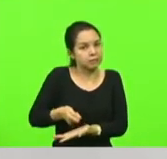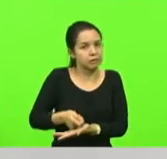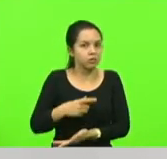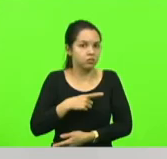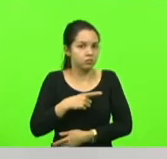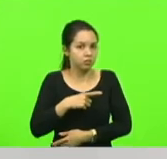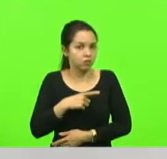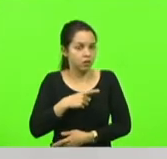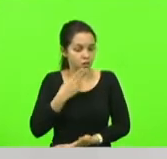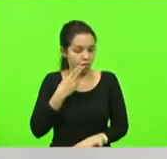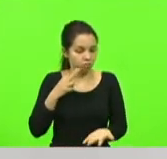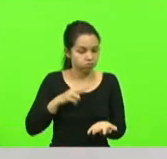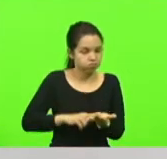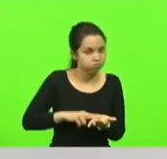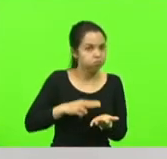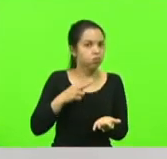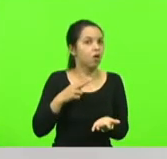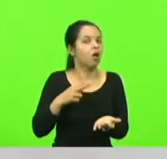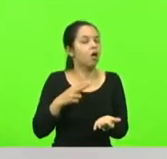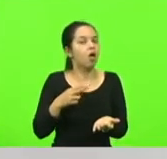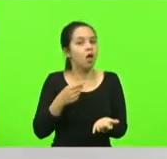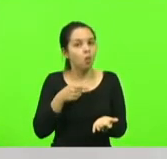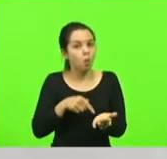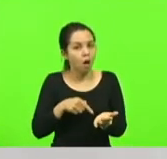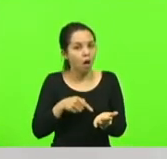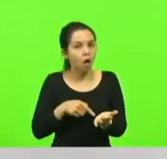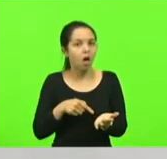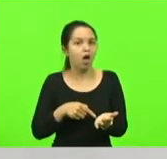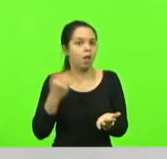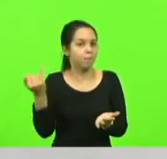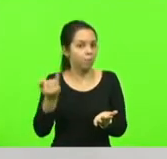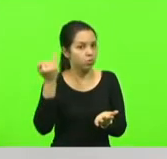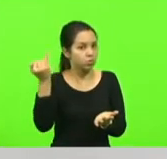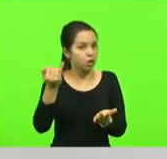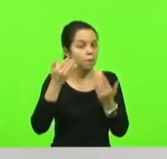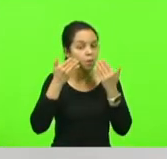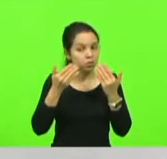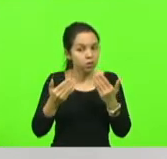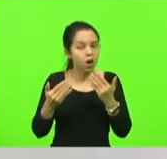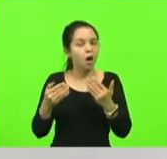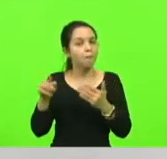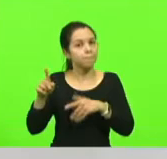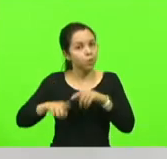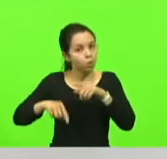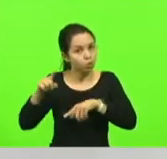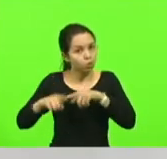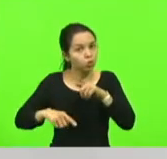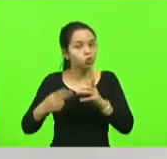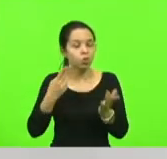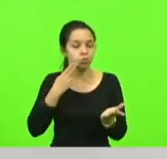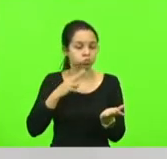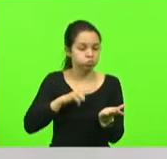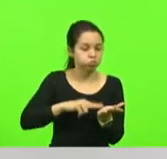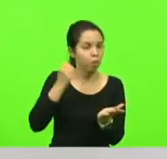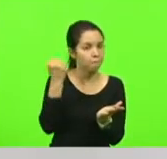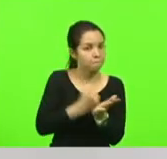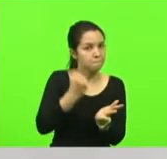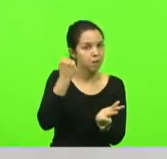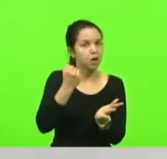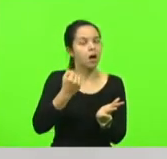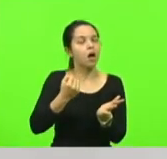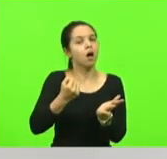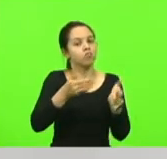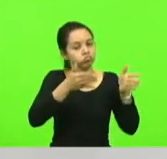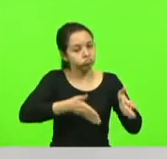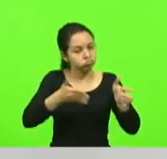certificações contribuem para demonstrar que as empresas produzem os produtos que levam os selos dentro dos padrões